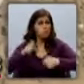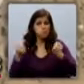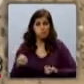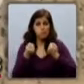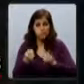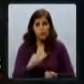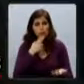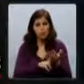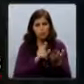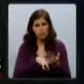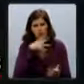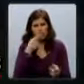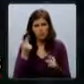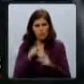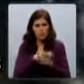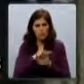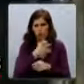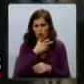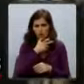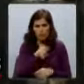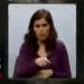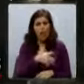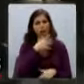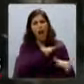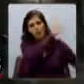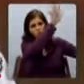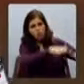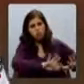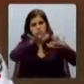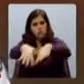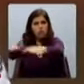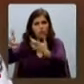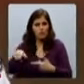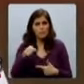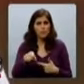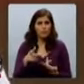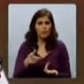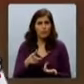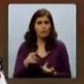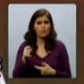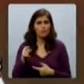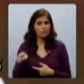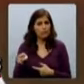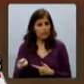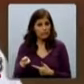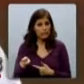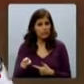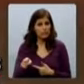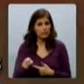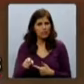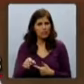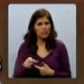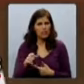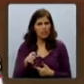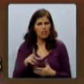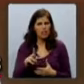relatam cenas de horror. As águas vinham em direção do campo, ali no estado de buraco, e vinham